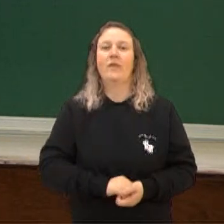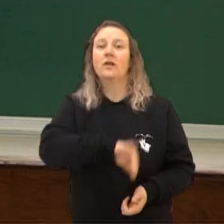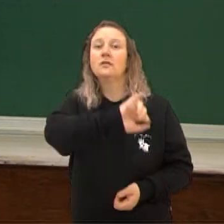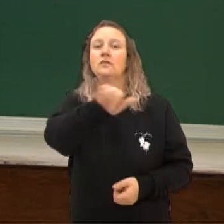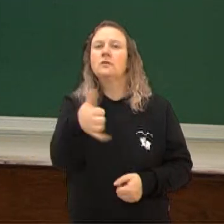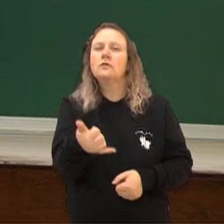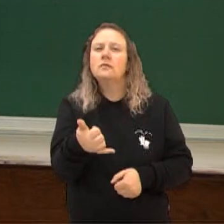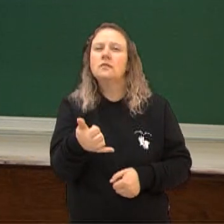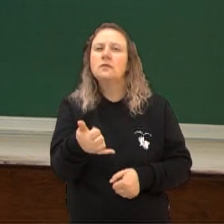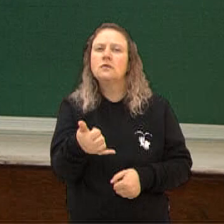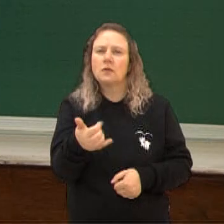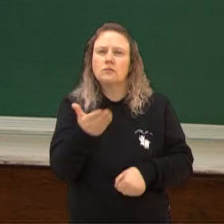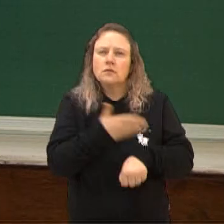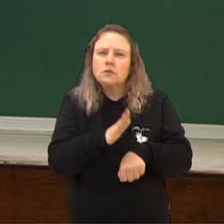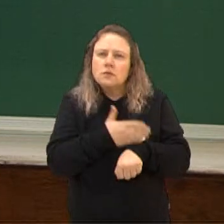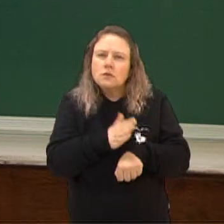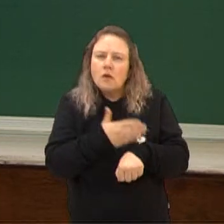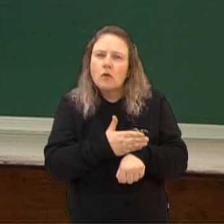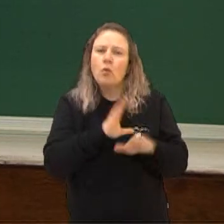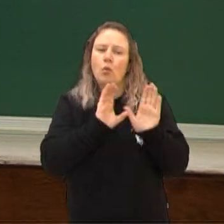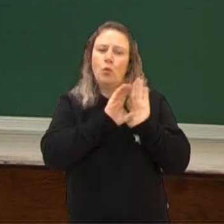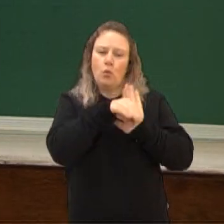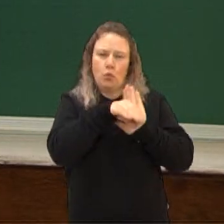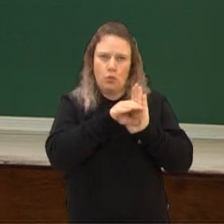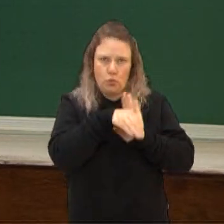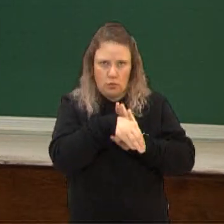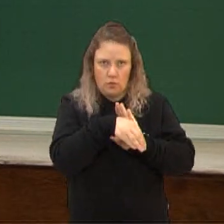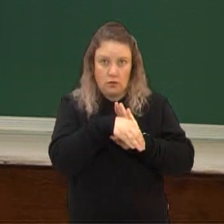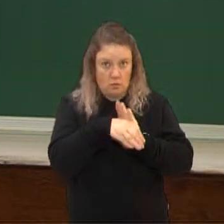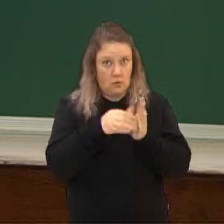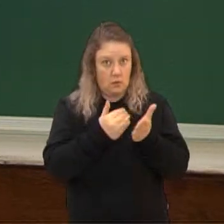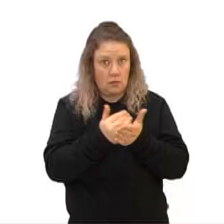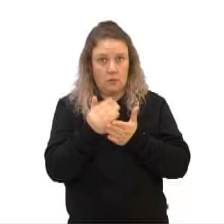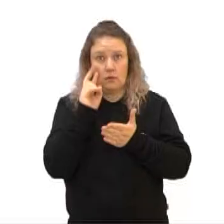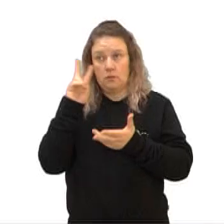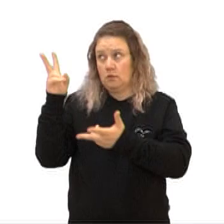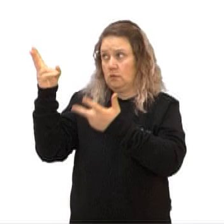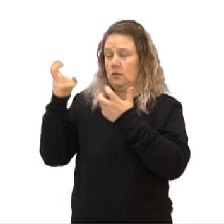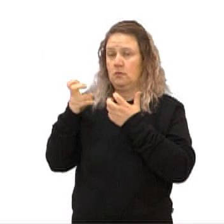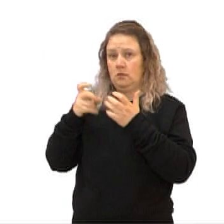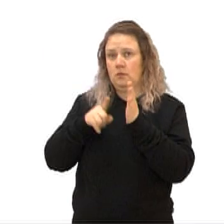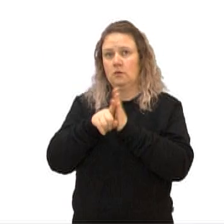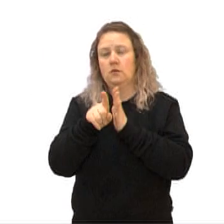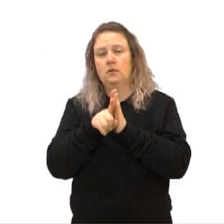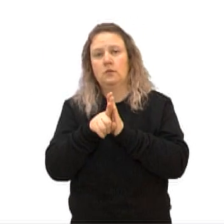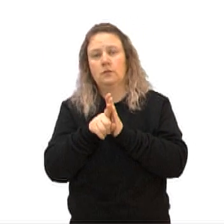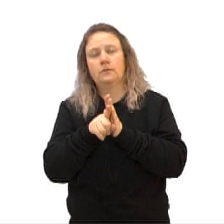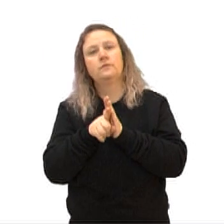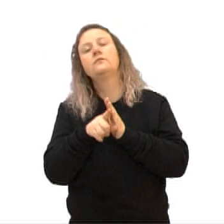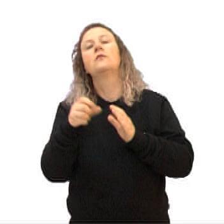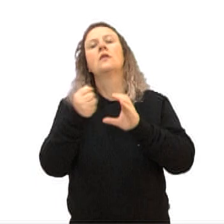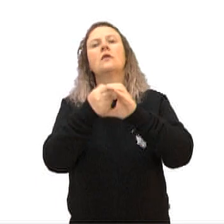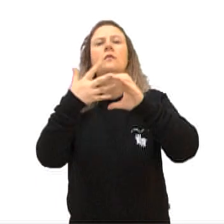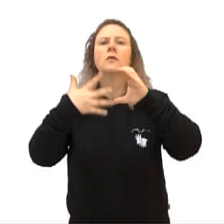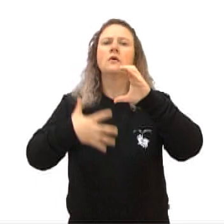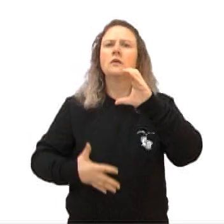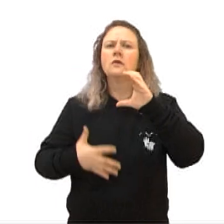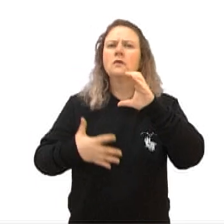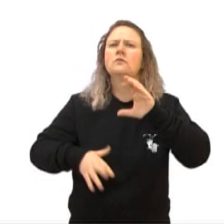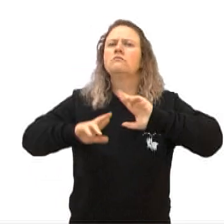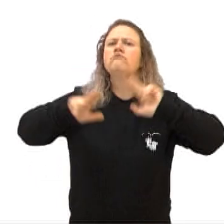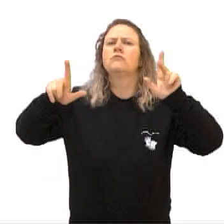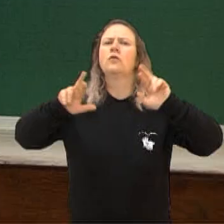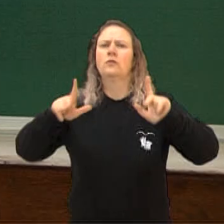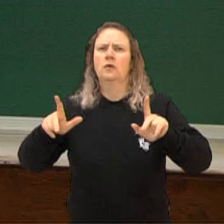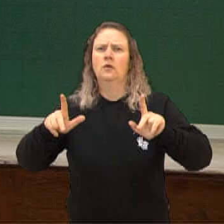aproveitar e trabalhar um pouquinho esses conceitos a partir de uma questão aqui. Aqui nós temos uma característica diferente que é do oblíquo,